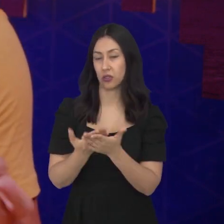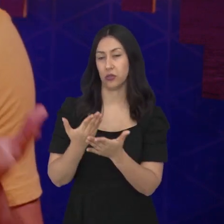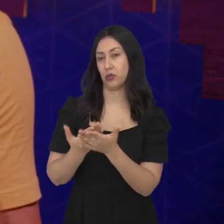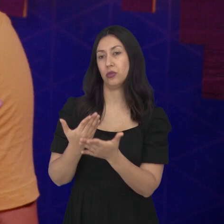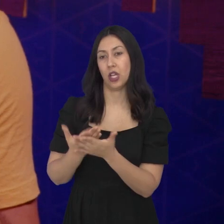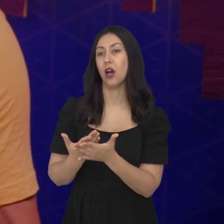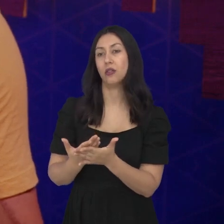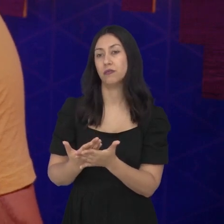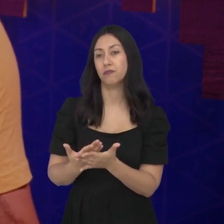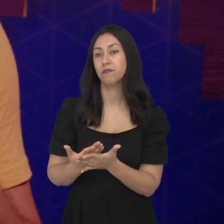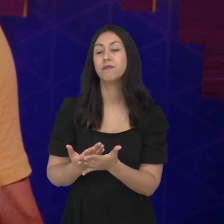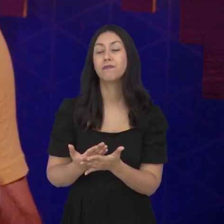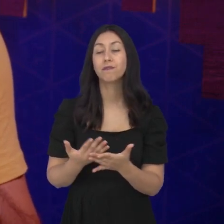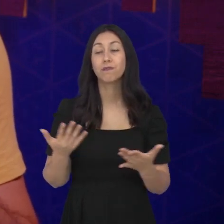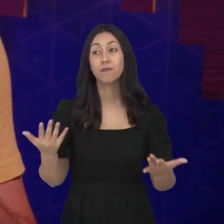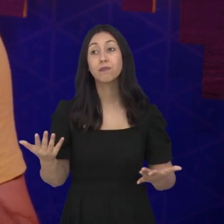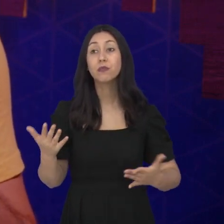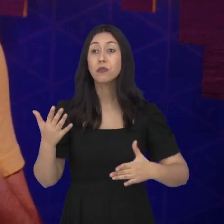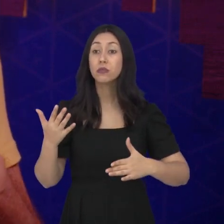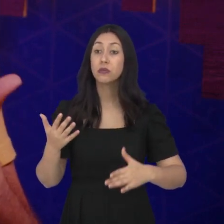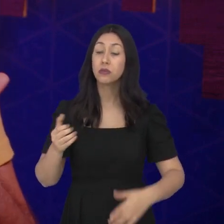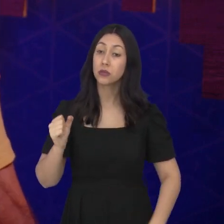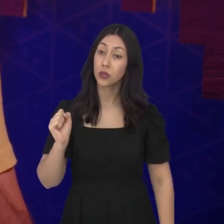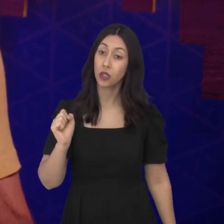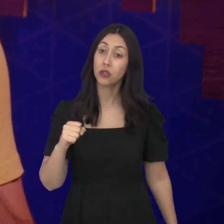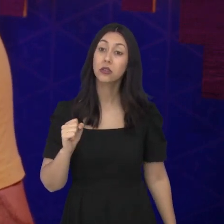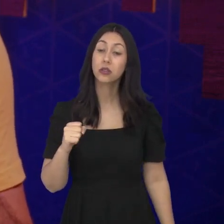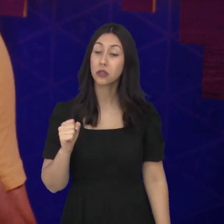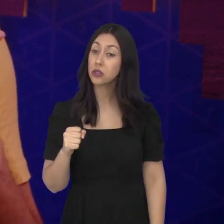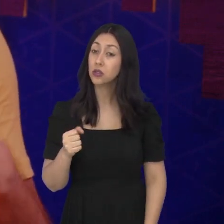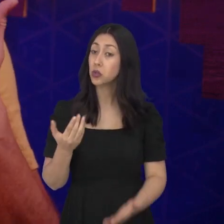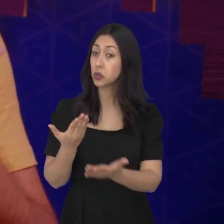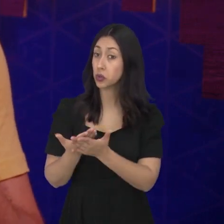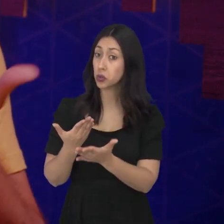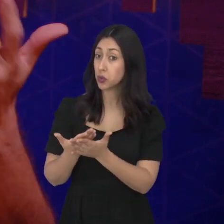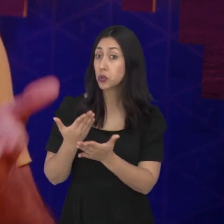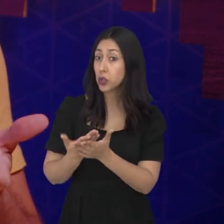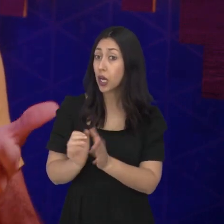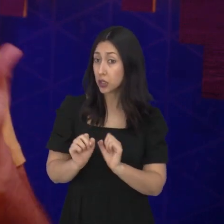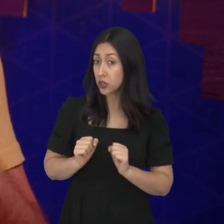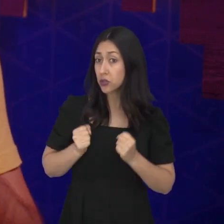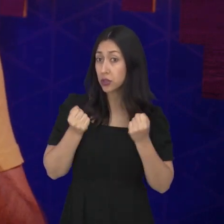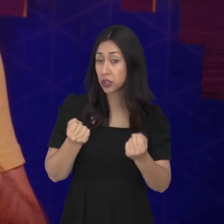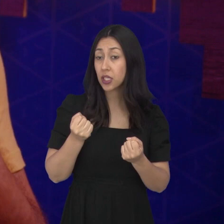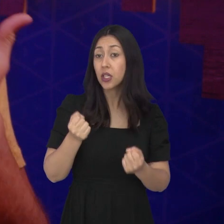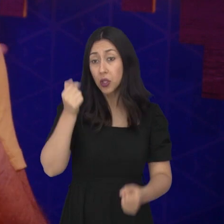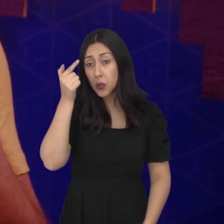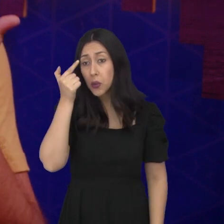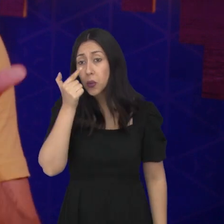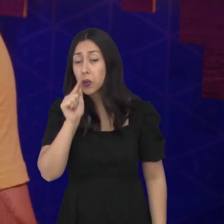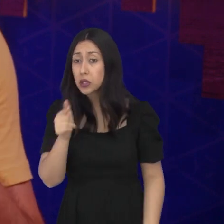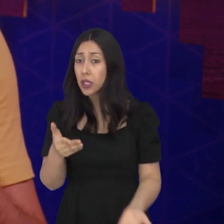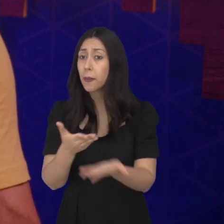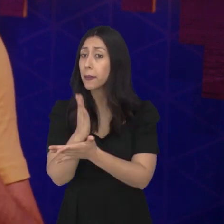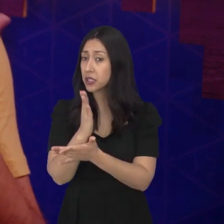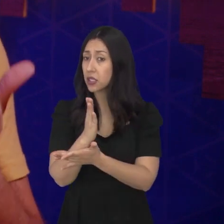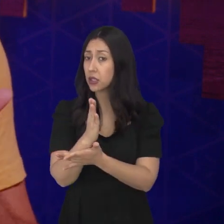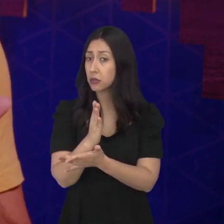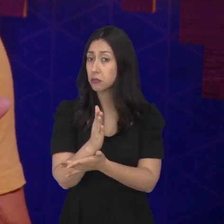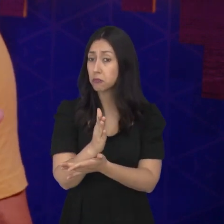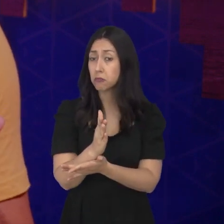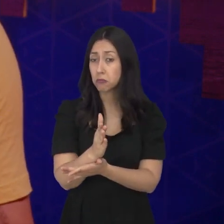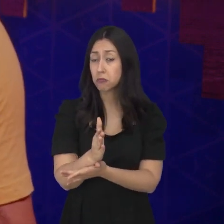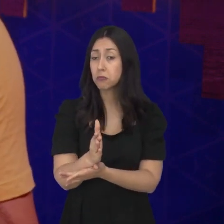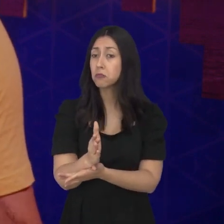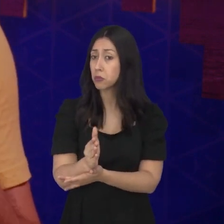de estudar, né? Acaba que, sim, é só estudar que você consegue uma